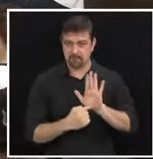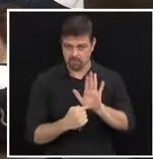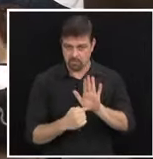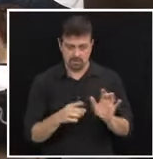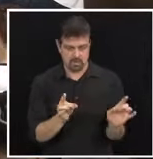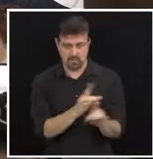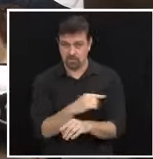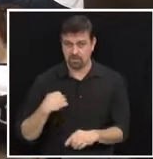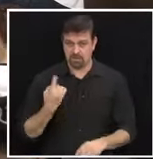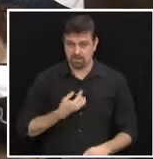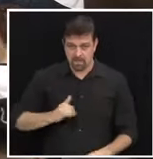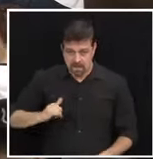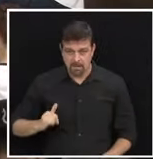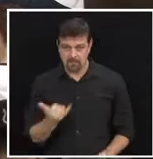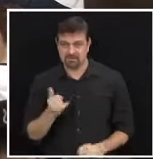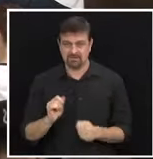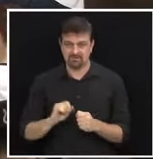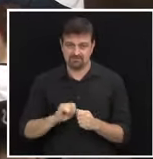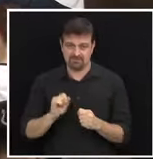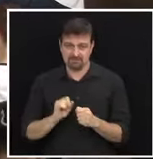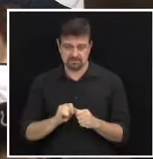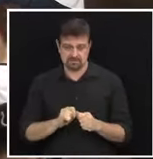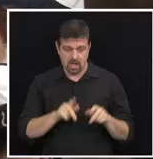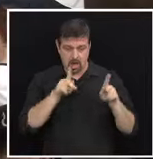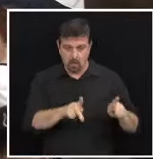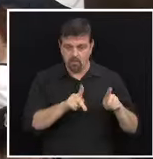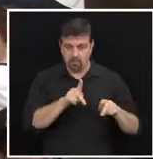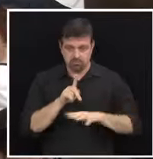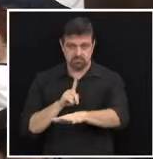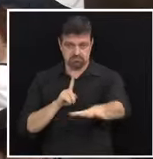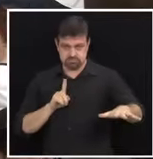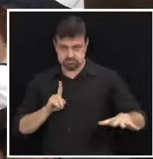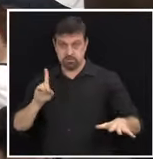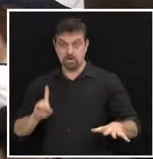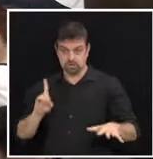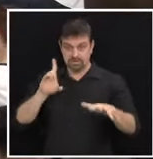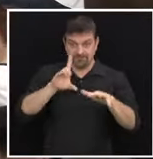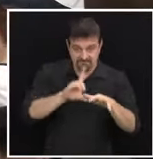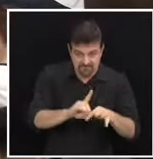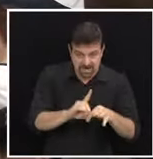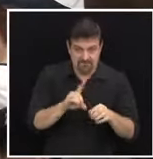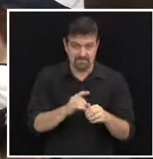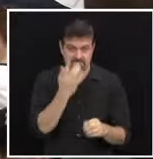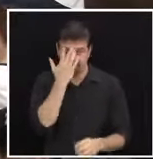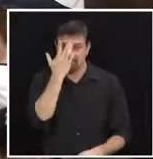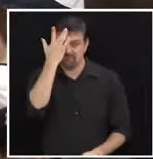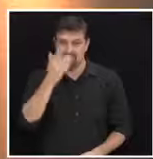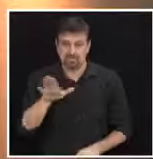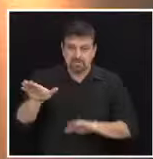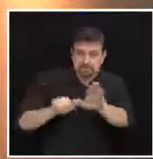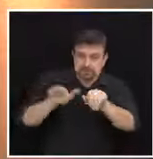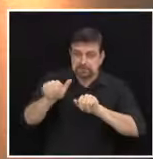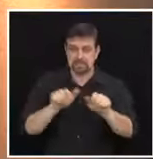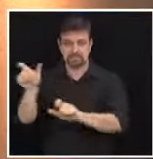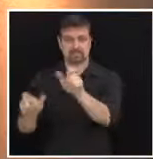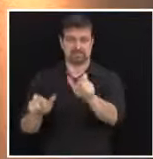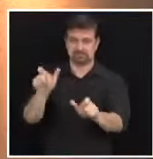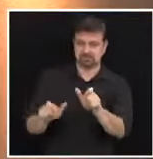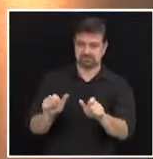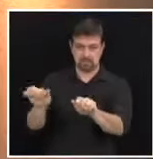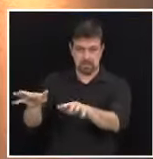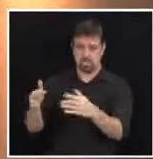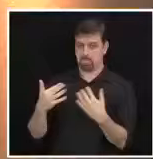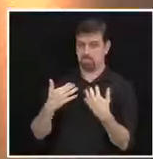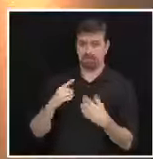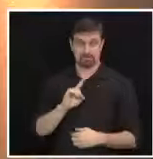A gente tem a oportunidade com esse teste de ir até a população, acaba sendo mais fácil do que trazê-los até nós.